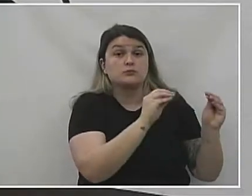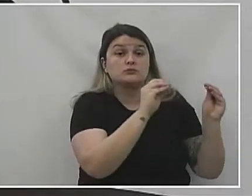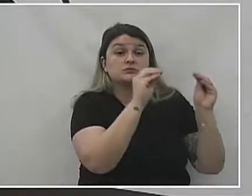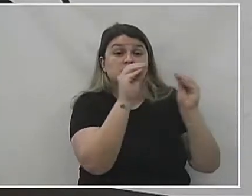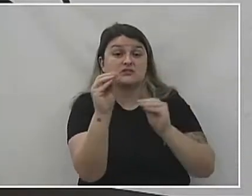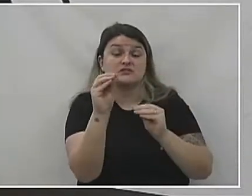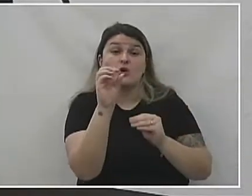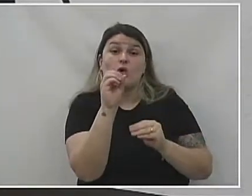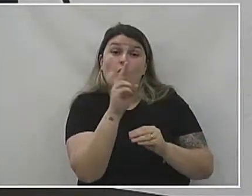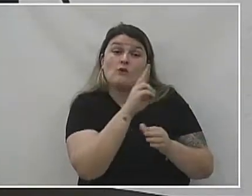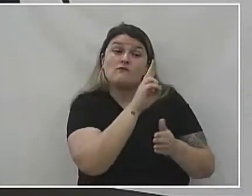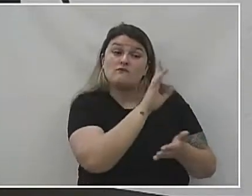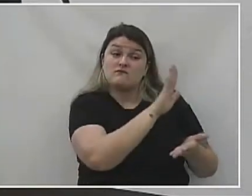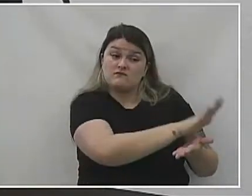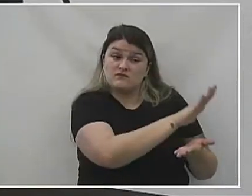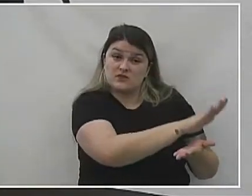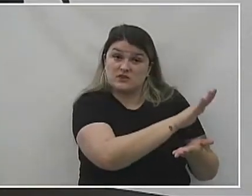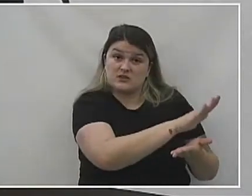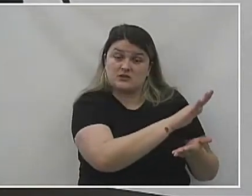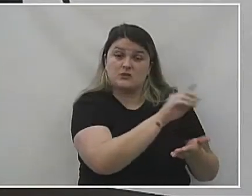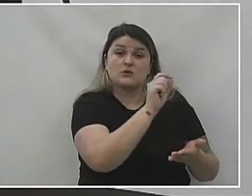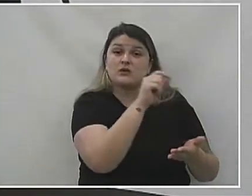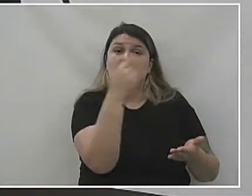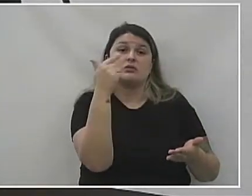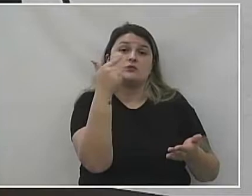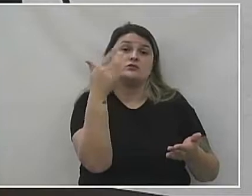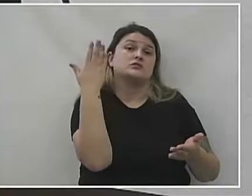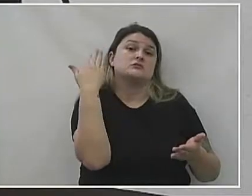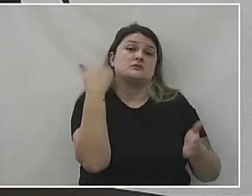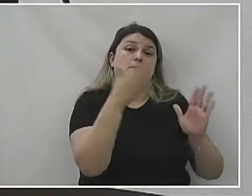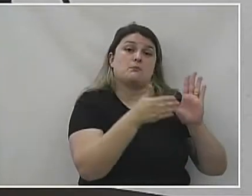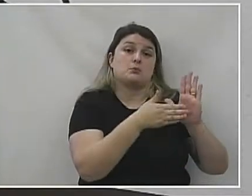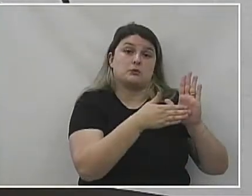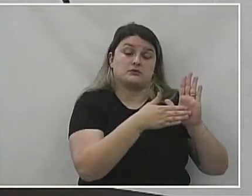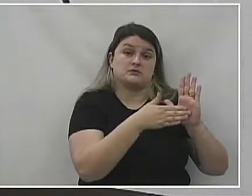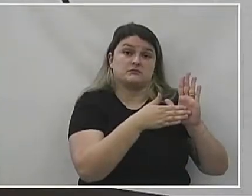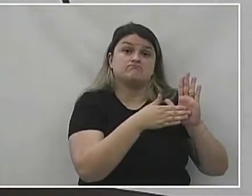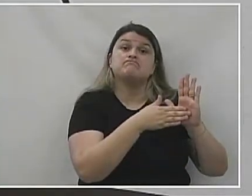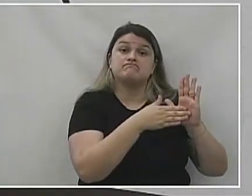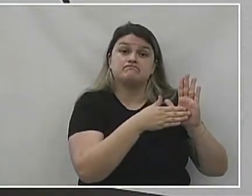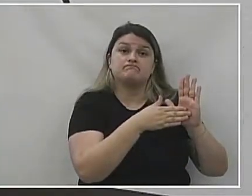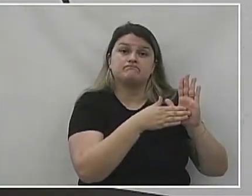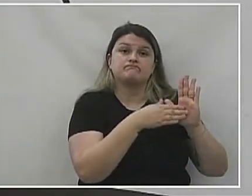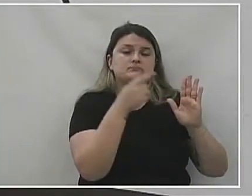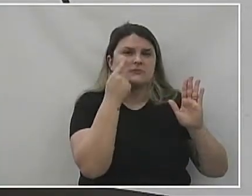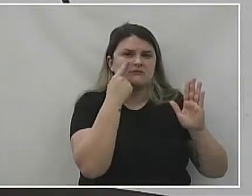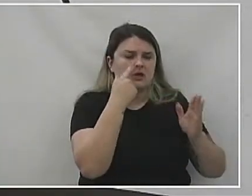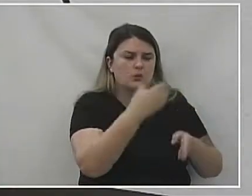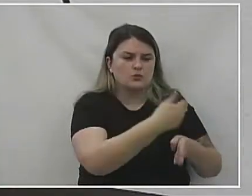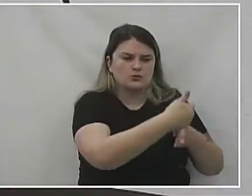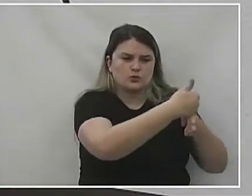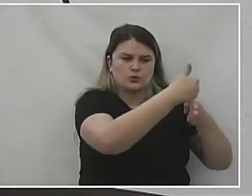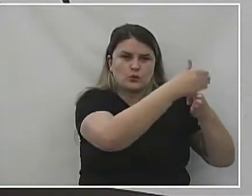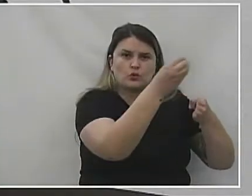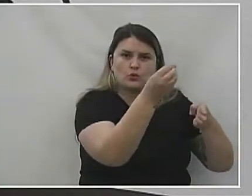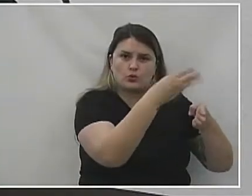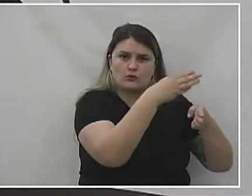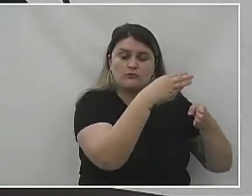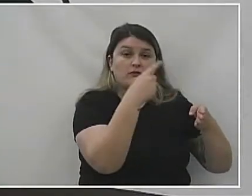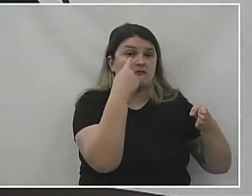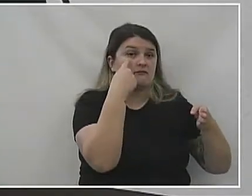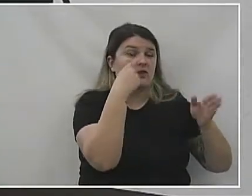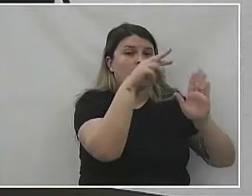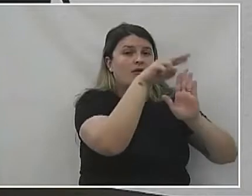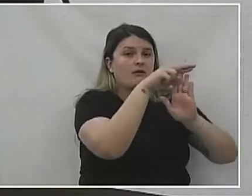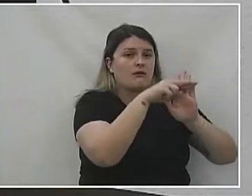ou a permanência dessas indicações porque não tinha da proposta anterior então hoje nós estamos falando com essas medicações podem passar por uma